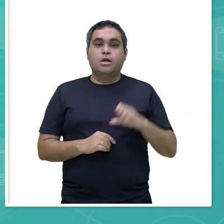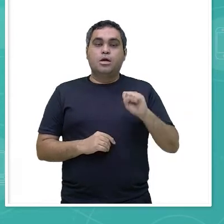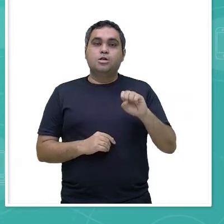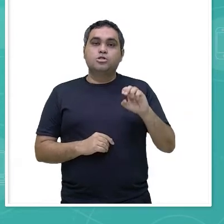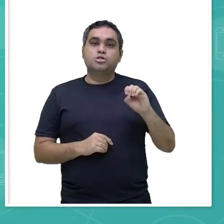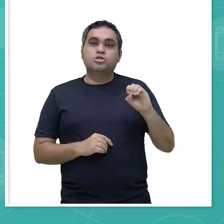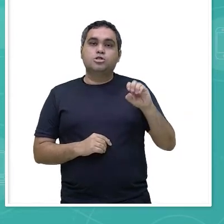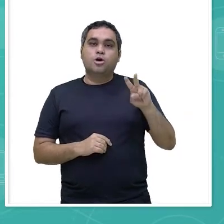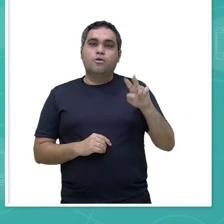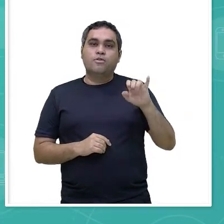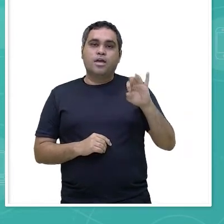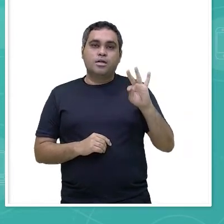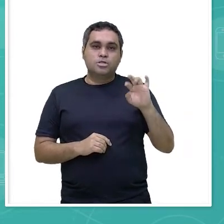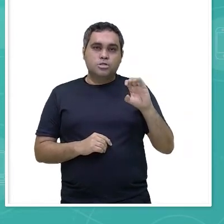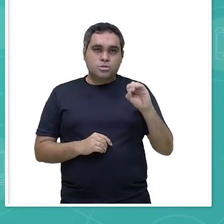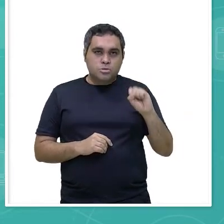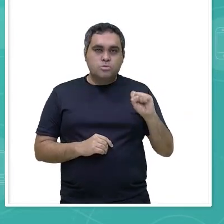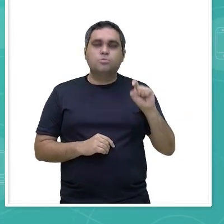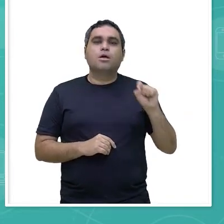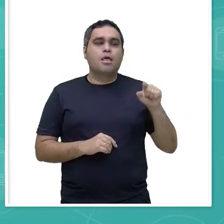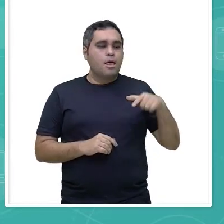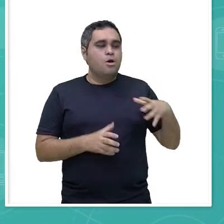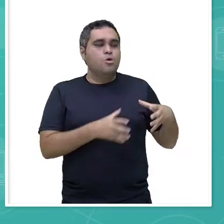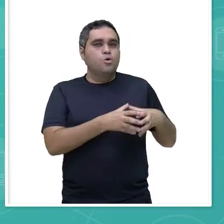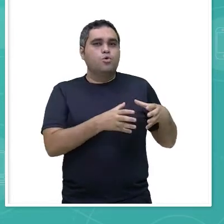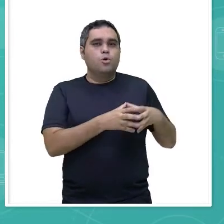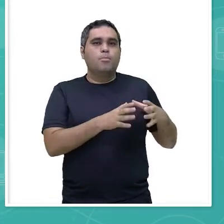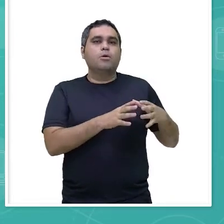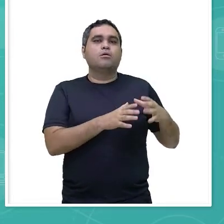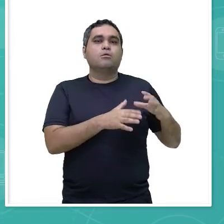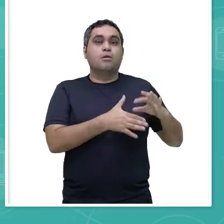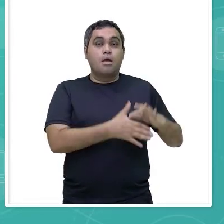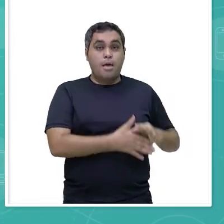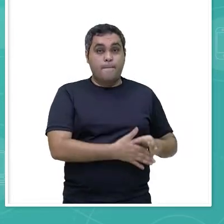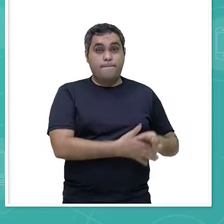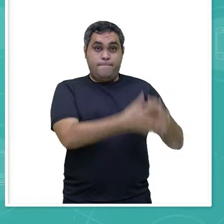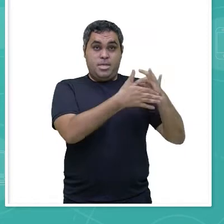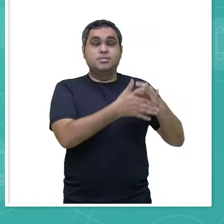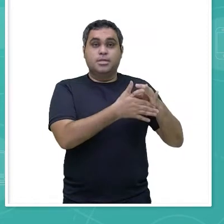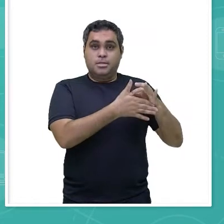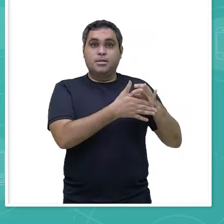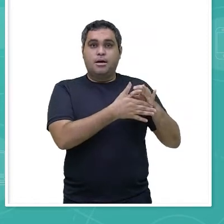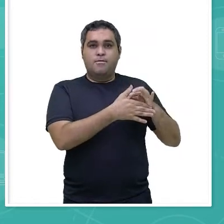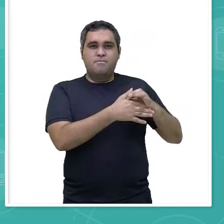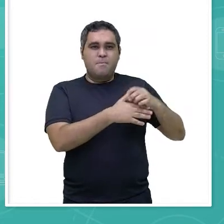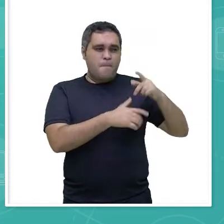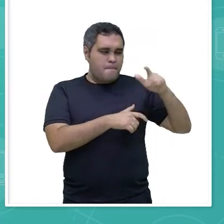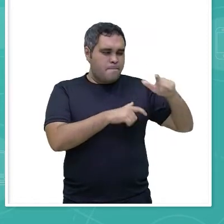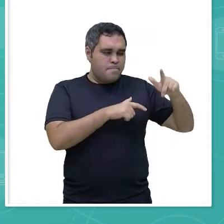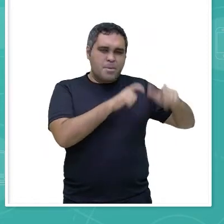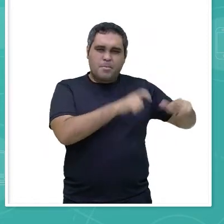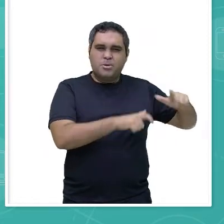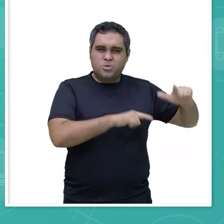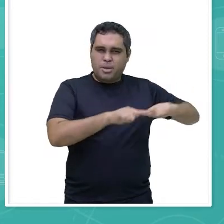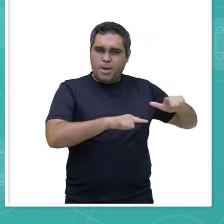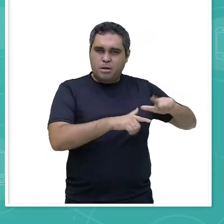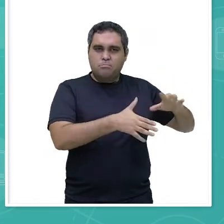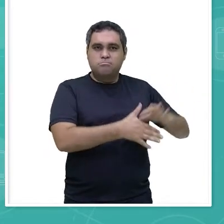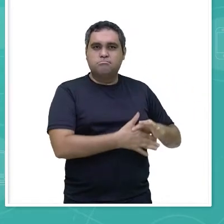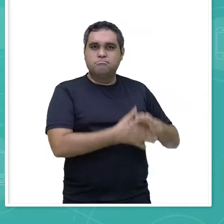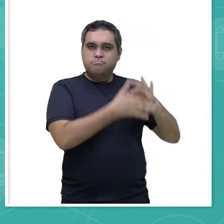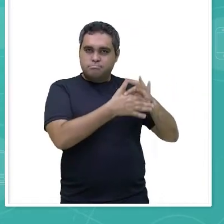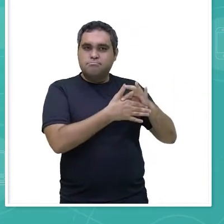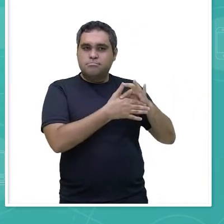trabalhadores para tomar decisões políticas. Então, ali era um pequeno grupo que tomava essas decisões políticas, tá? Então,